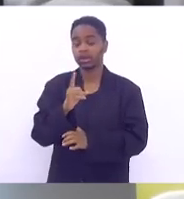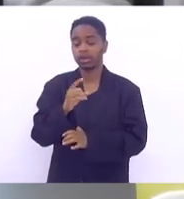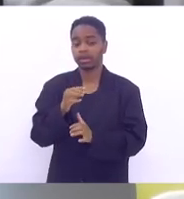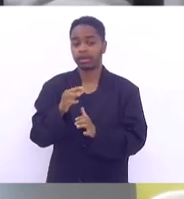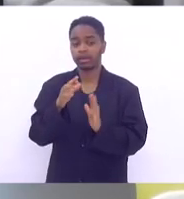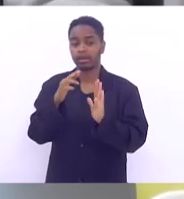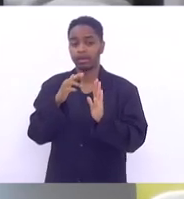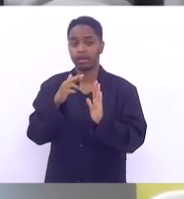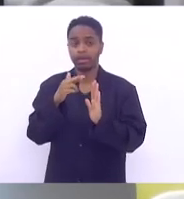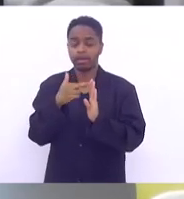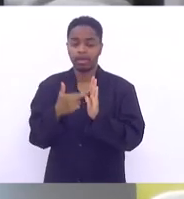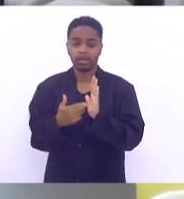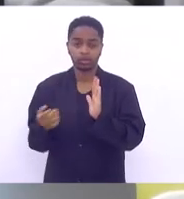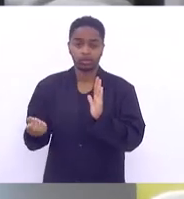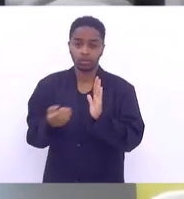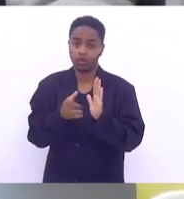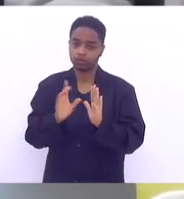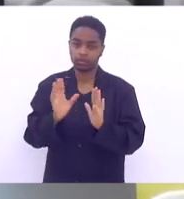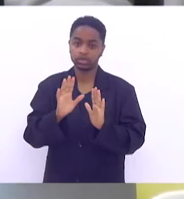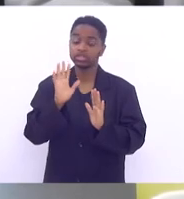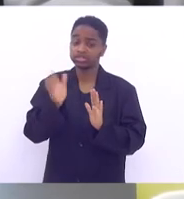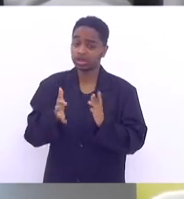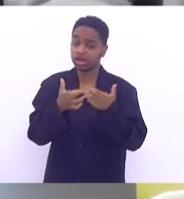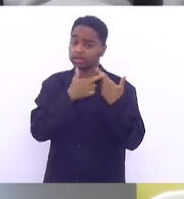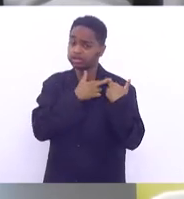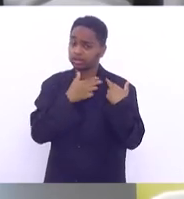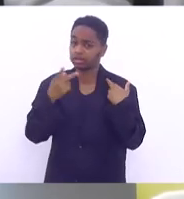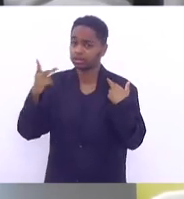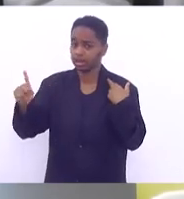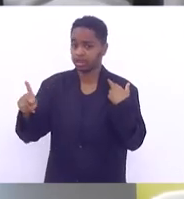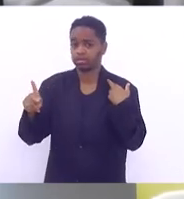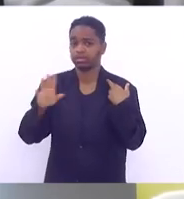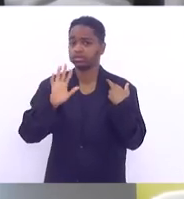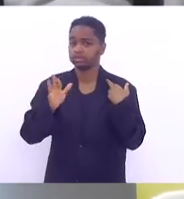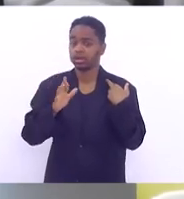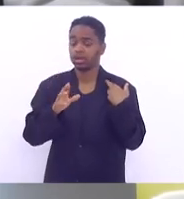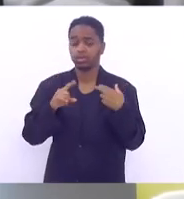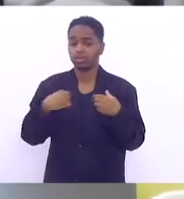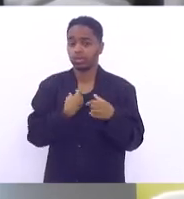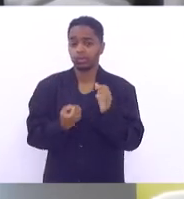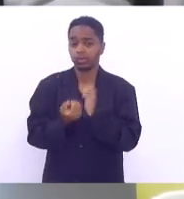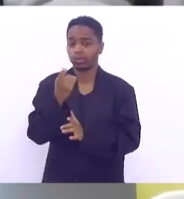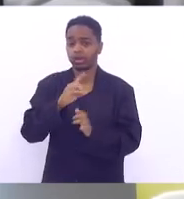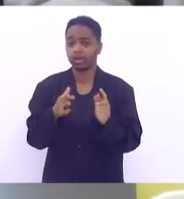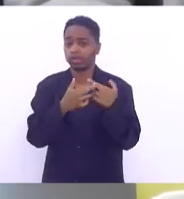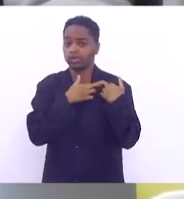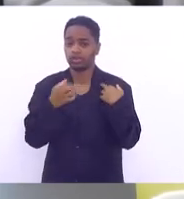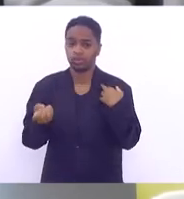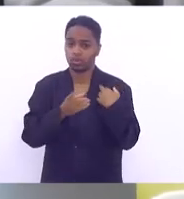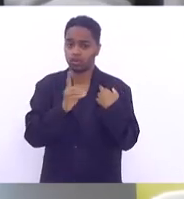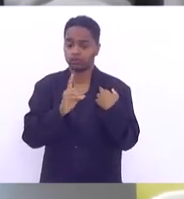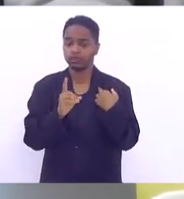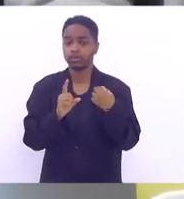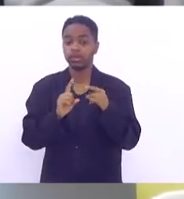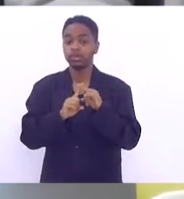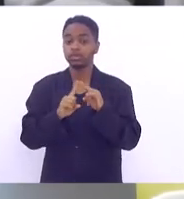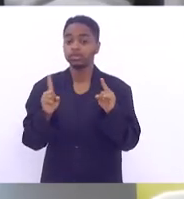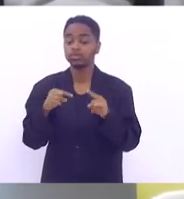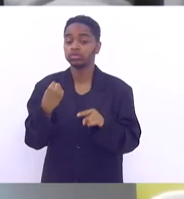ao Executivo. Já é da competência dele a análise desse sangue. Né? Aqui, nós